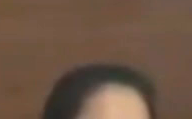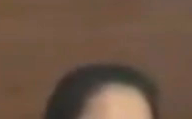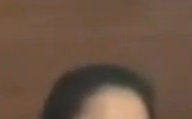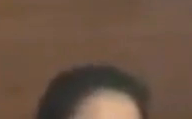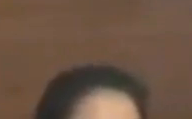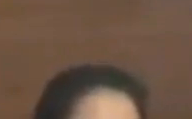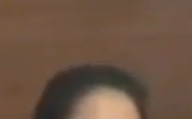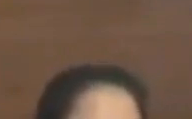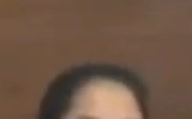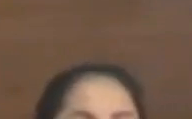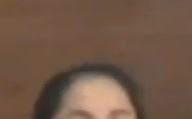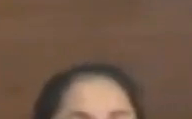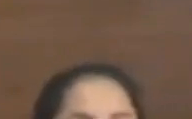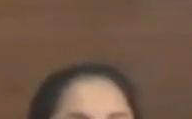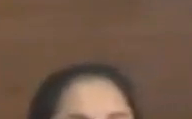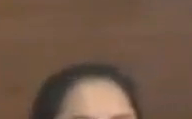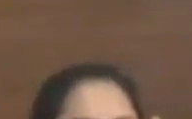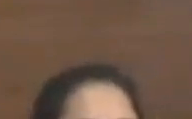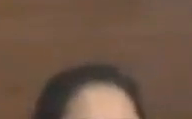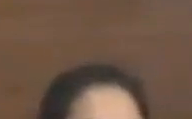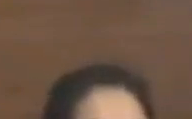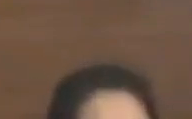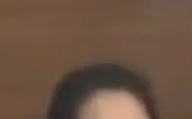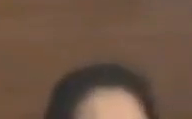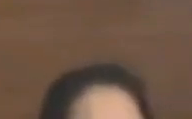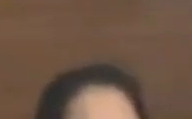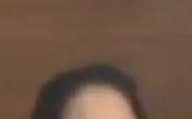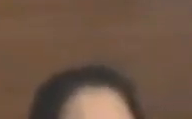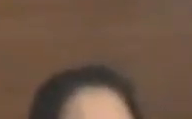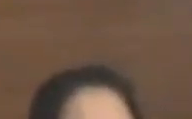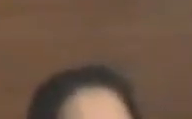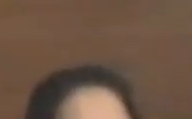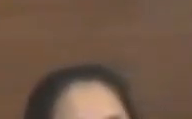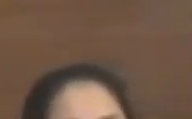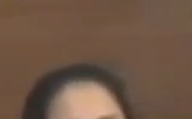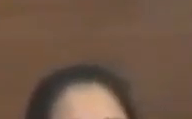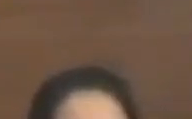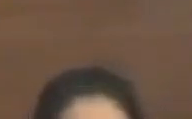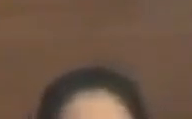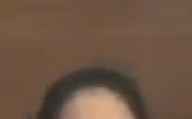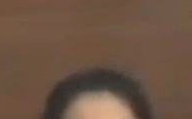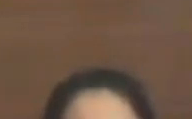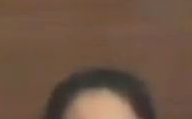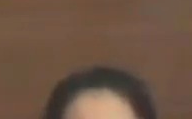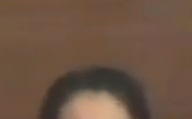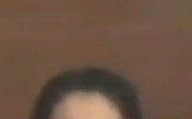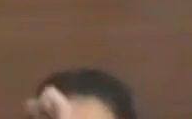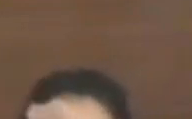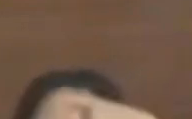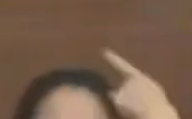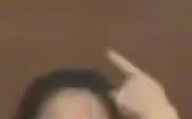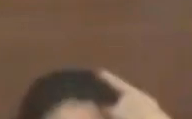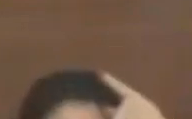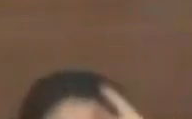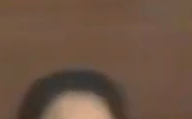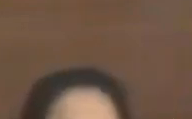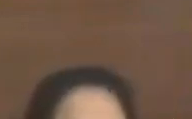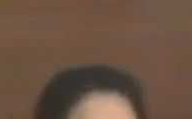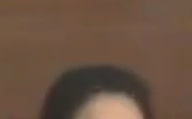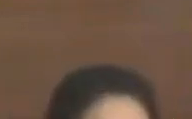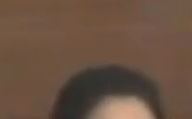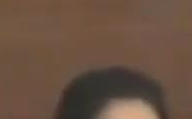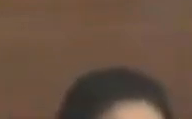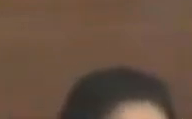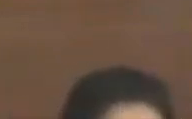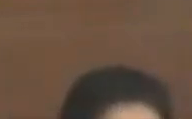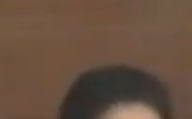pela nossa cidade e esta casa tem o ajudado. Porque também, se não é a Casa Legislativa, o prefeito também não estaria fazendo